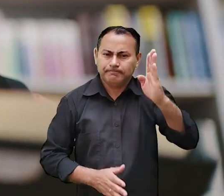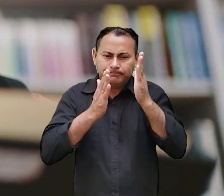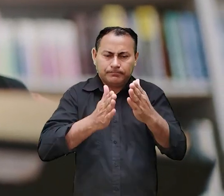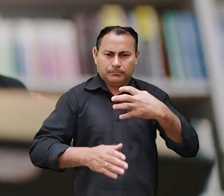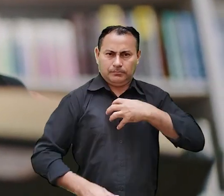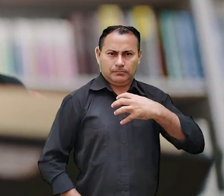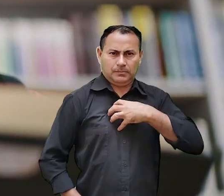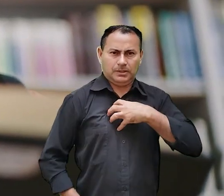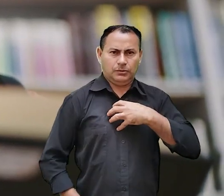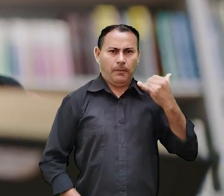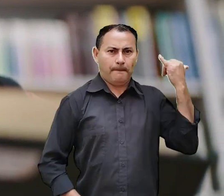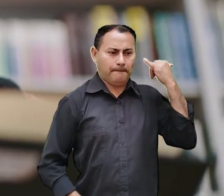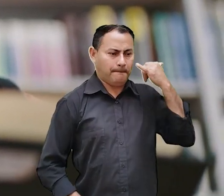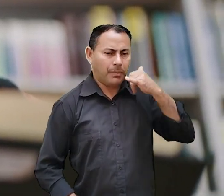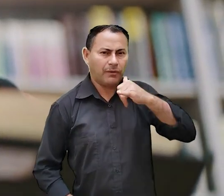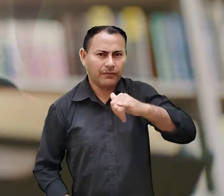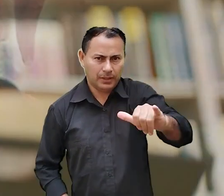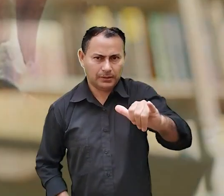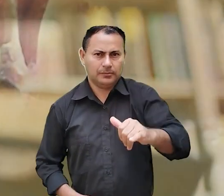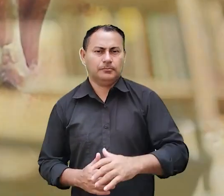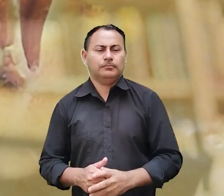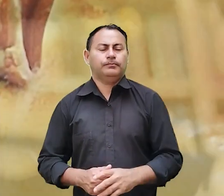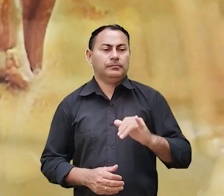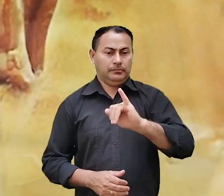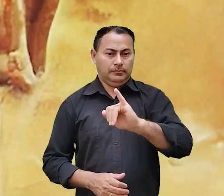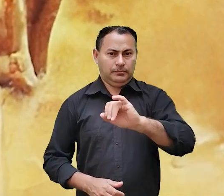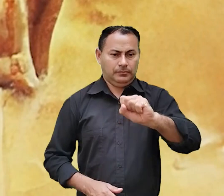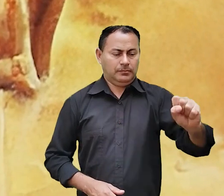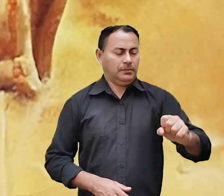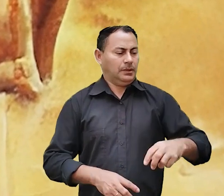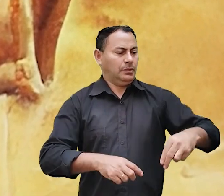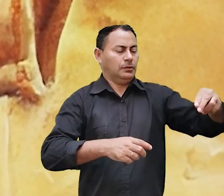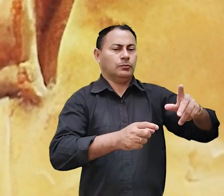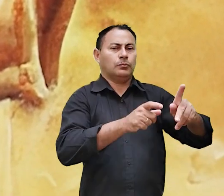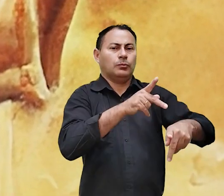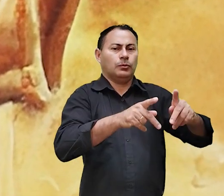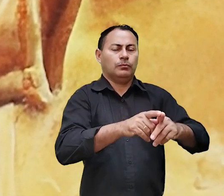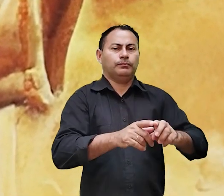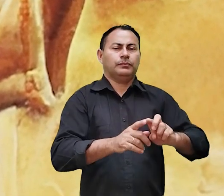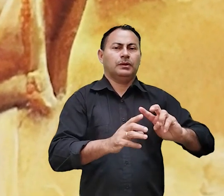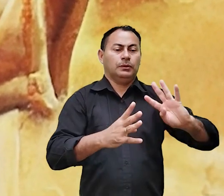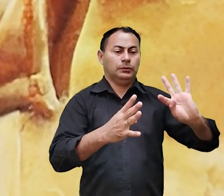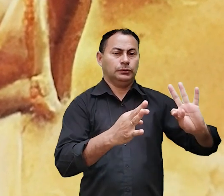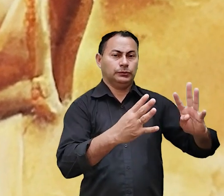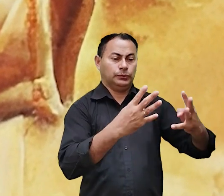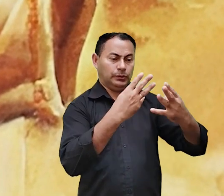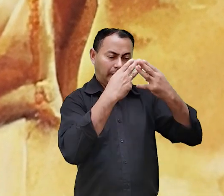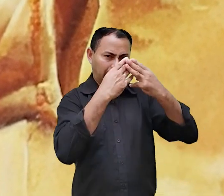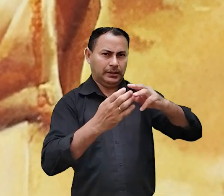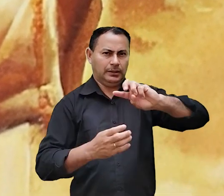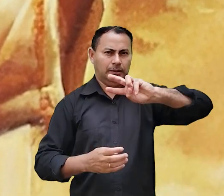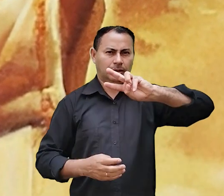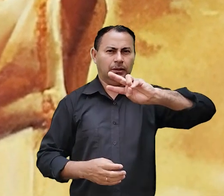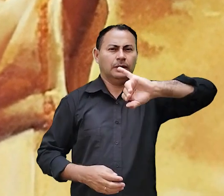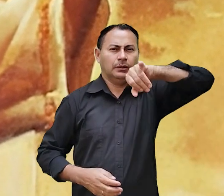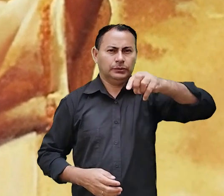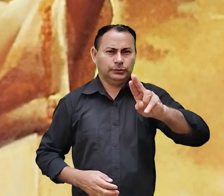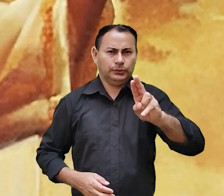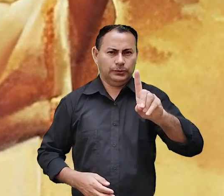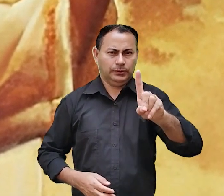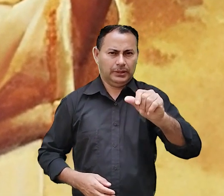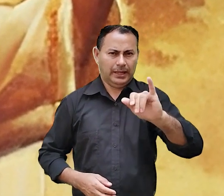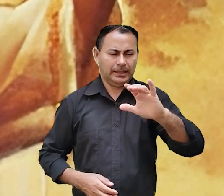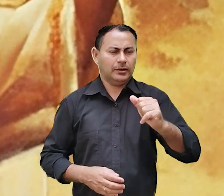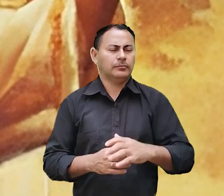essência do perfil de um profeta e Isaías era da nobreza Judaica a tradição rabínica conta que